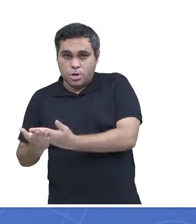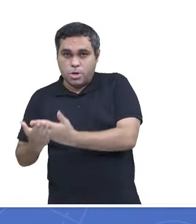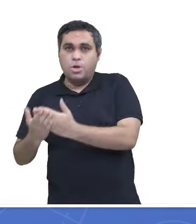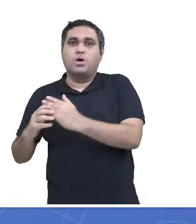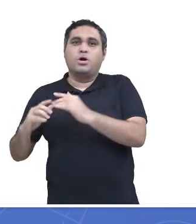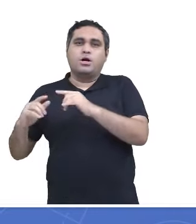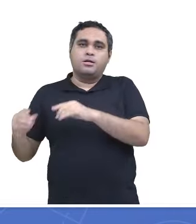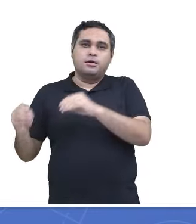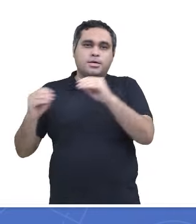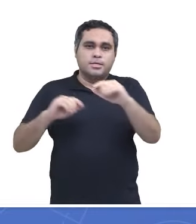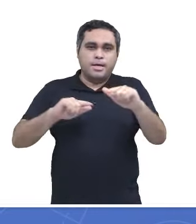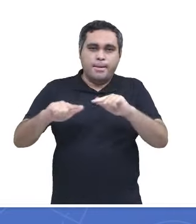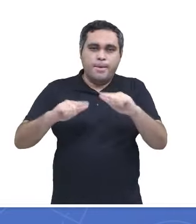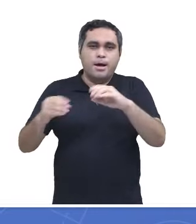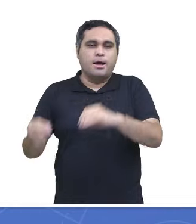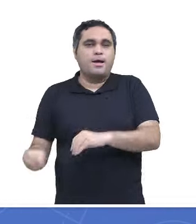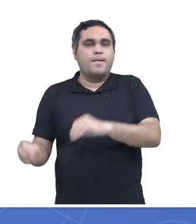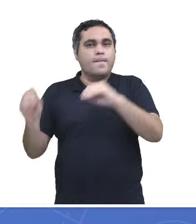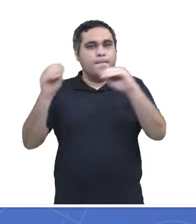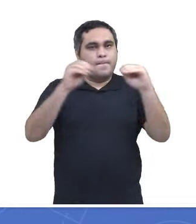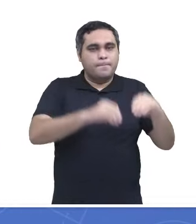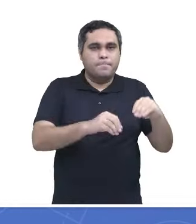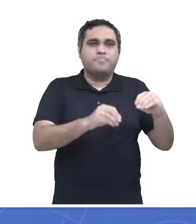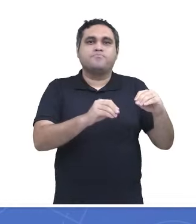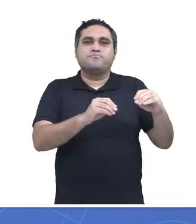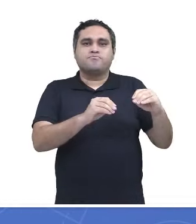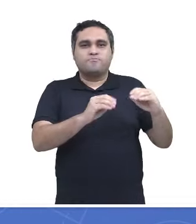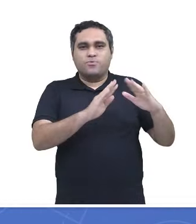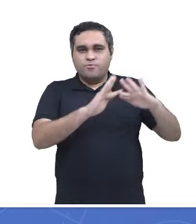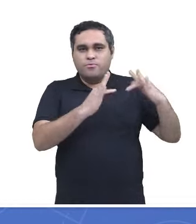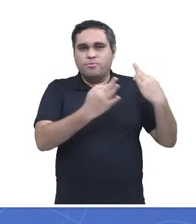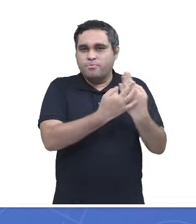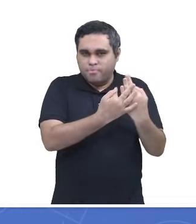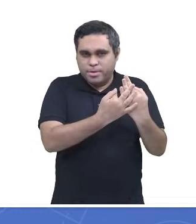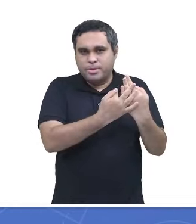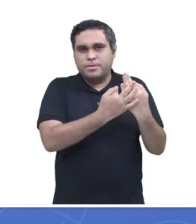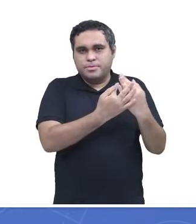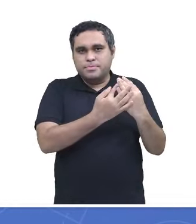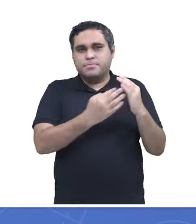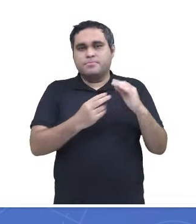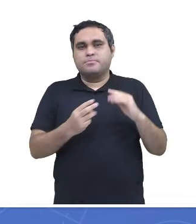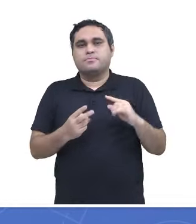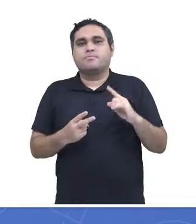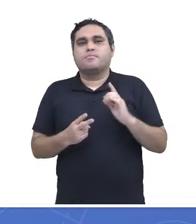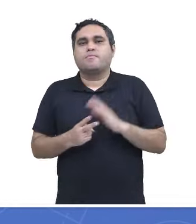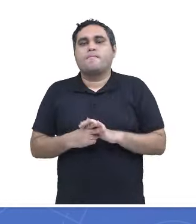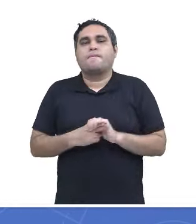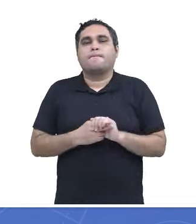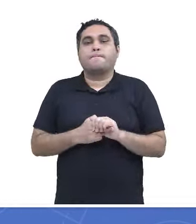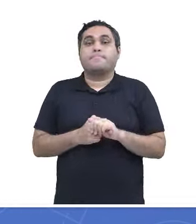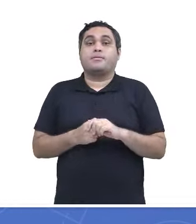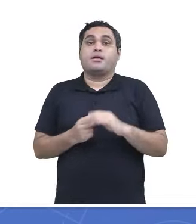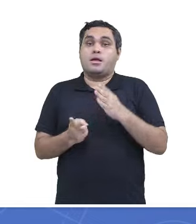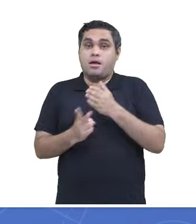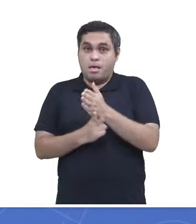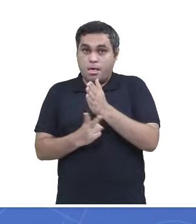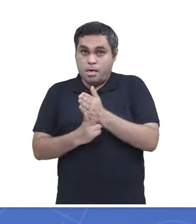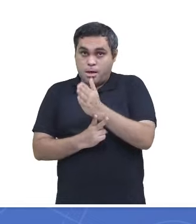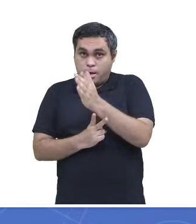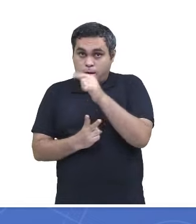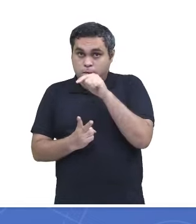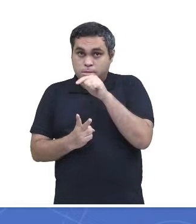emergindo como categorias de análise dos jovens, né, dos jovens estudantes, aqueles à procura